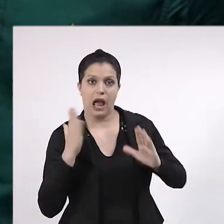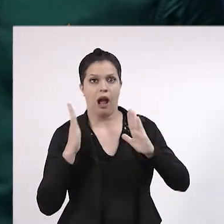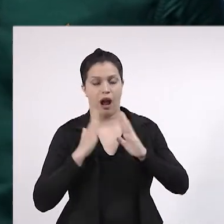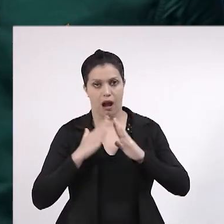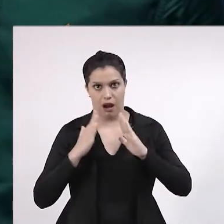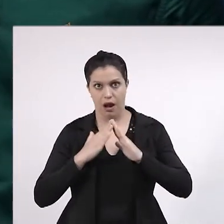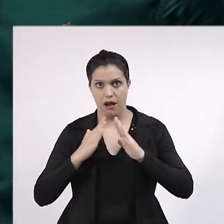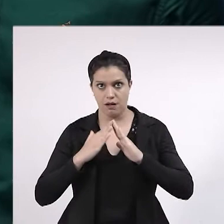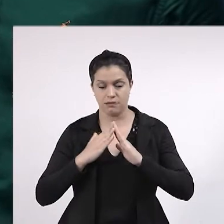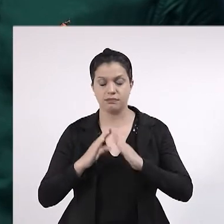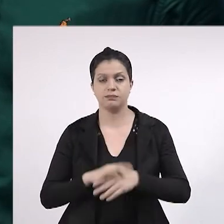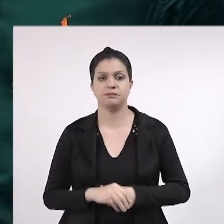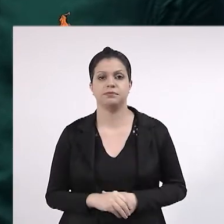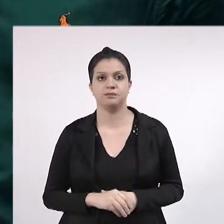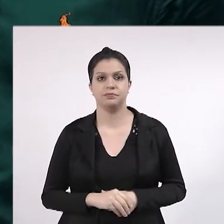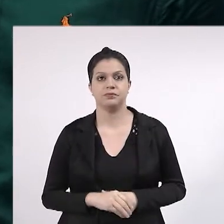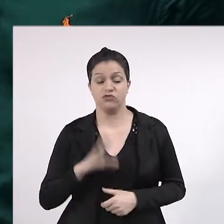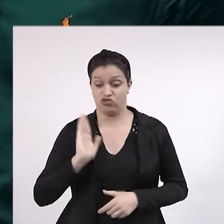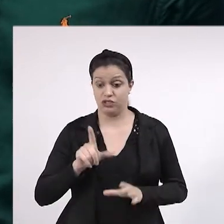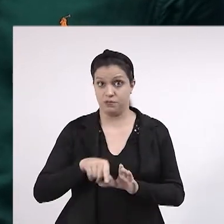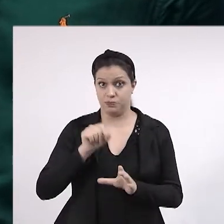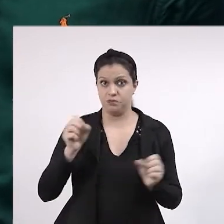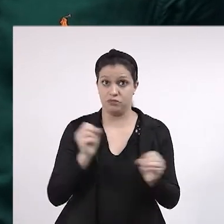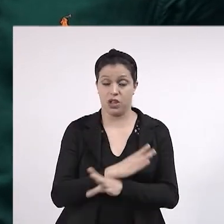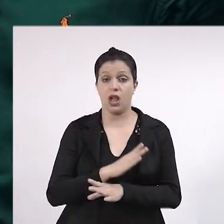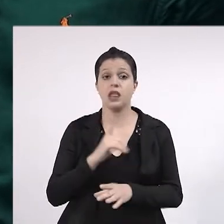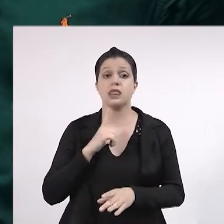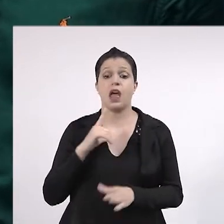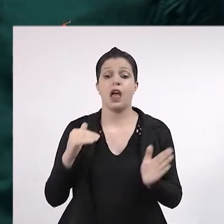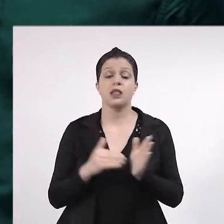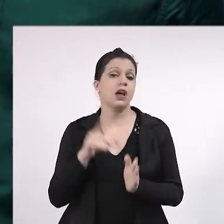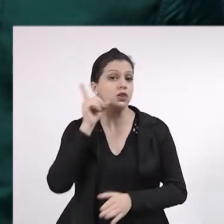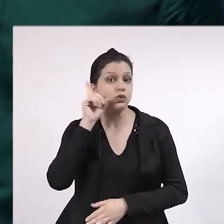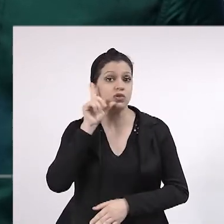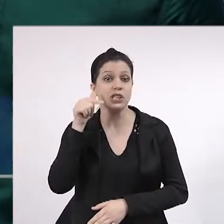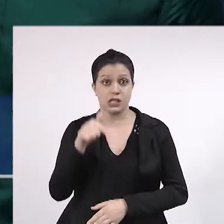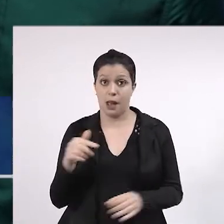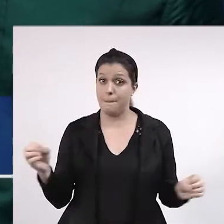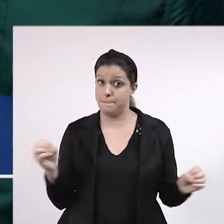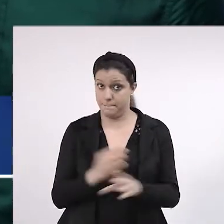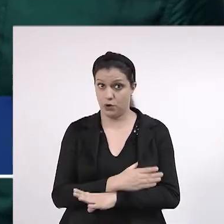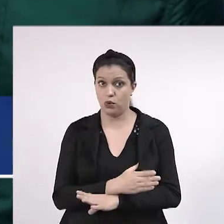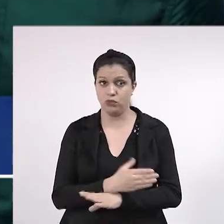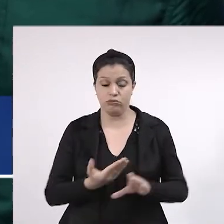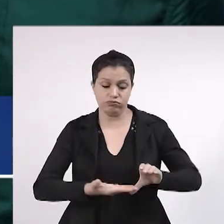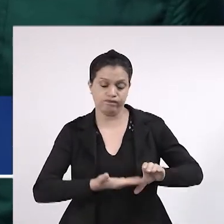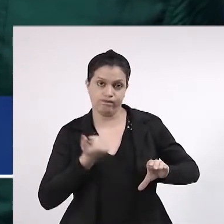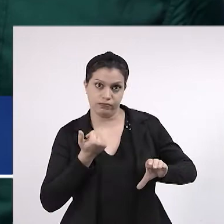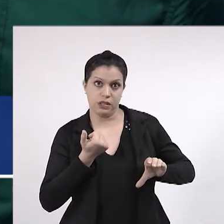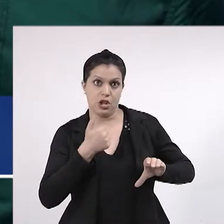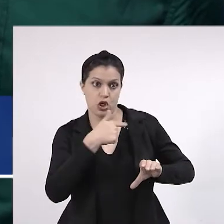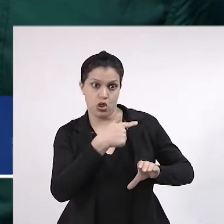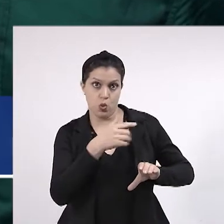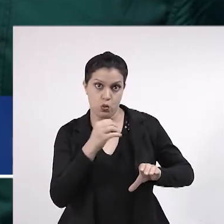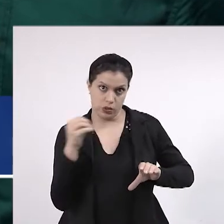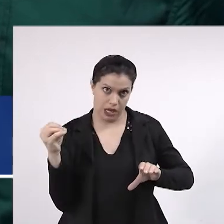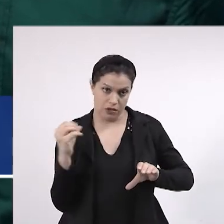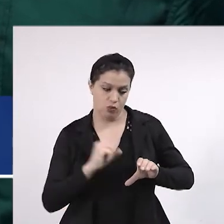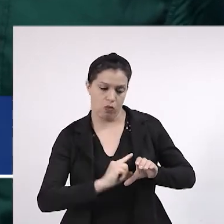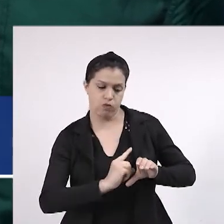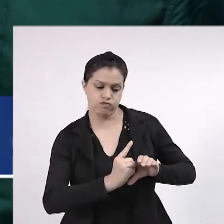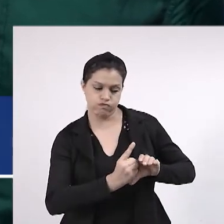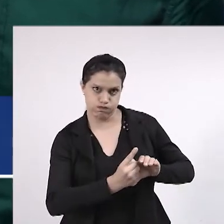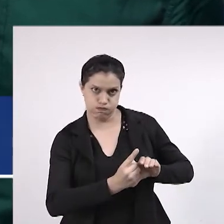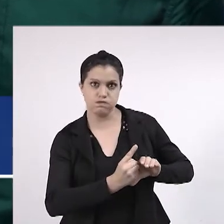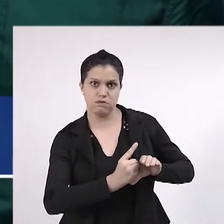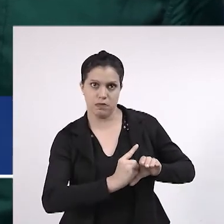dos relógios nas casas dos consumidores. Ela tem um prazo de 7 dias úteis para concluir a retirada desses 200